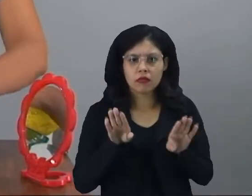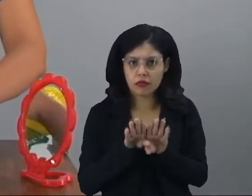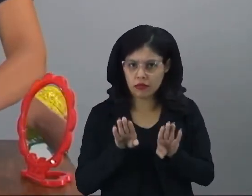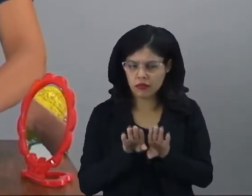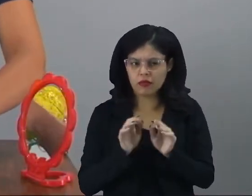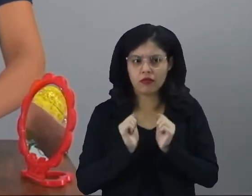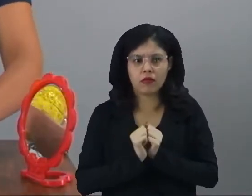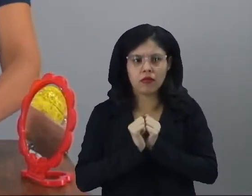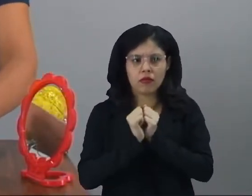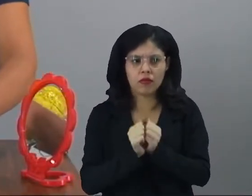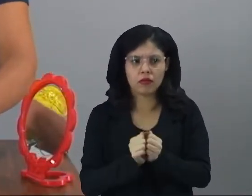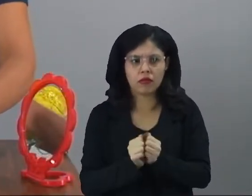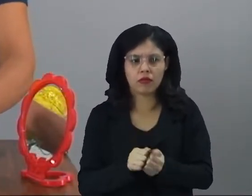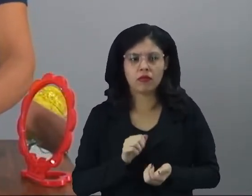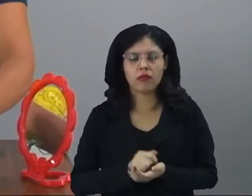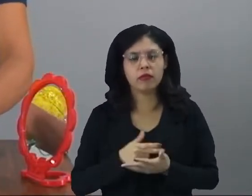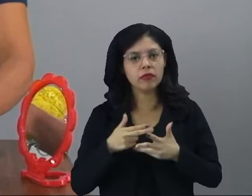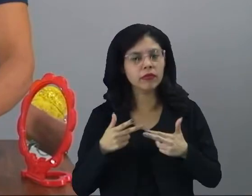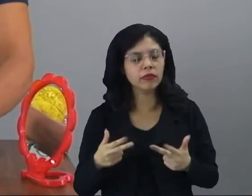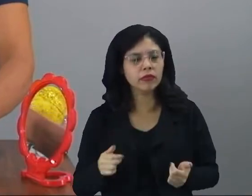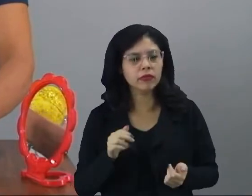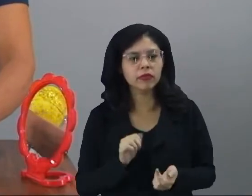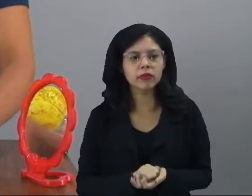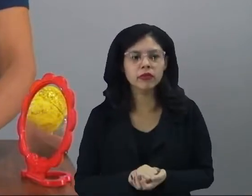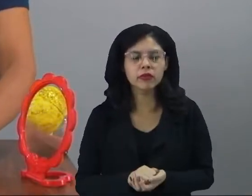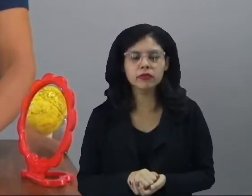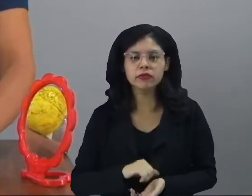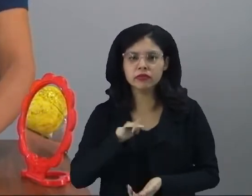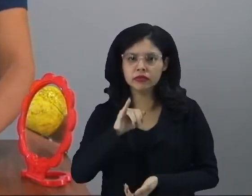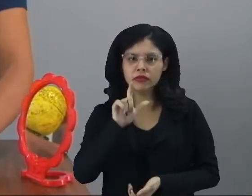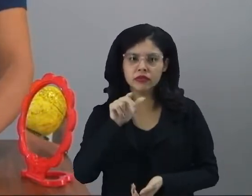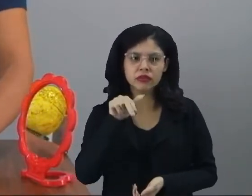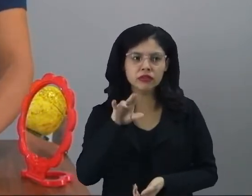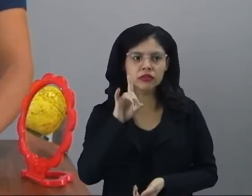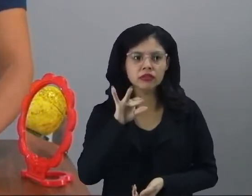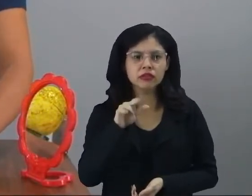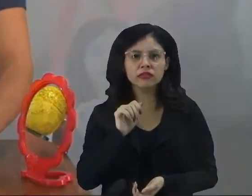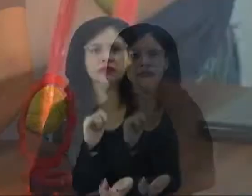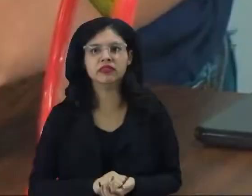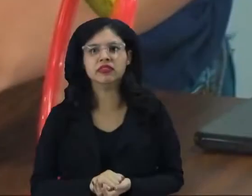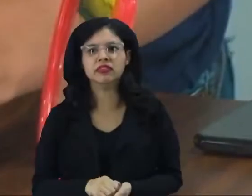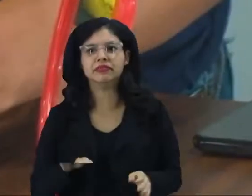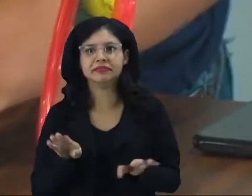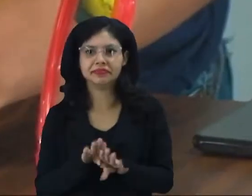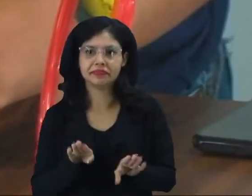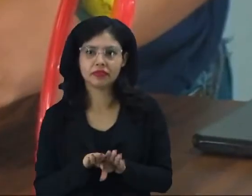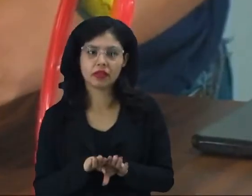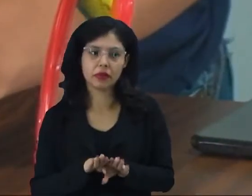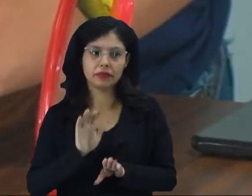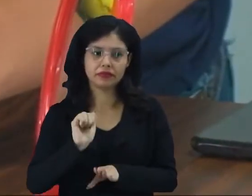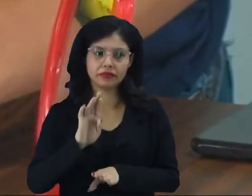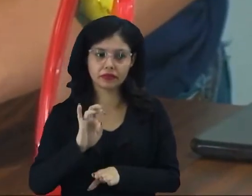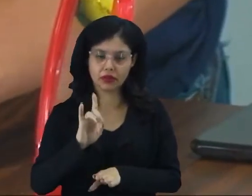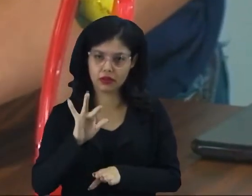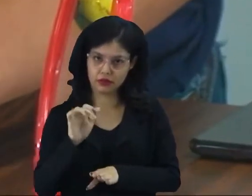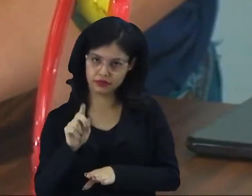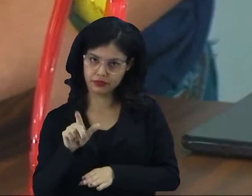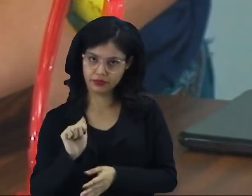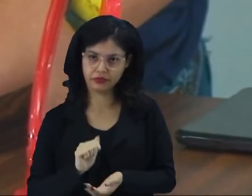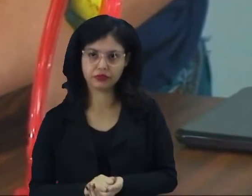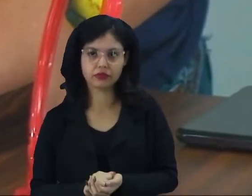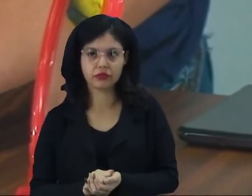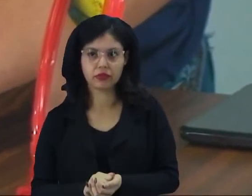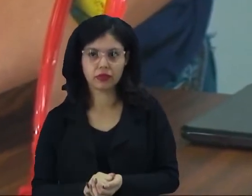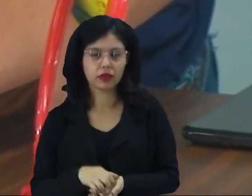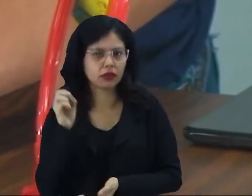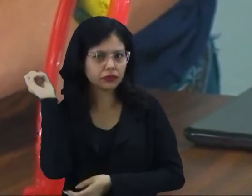vocês também é um objeto iluminado. Olha aqui, esse abajuzinho, olha que lindo. Tá vendo